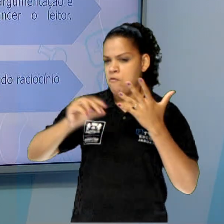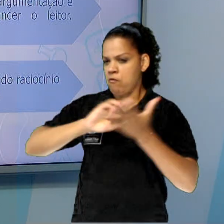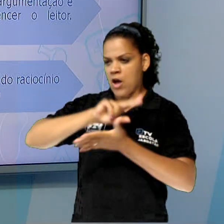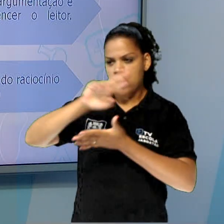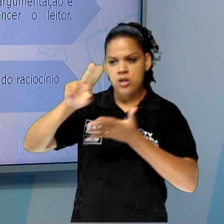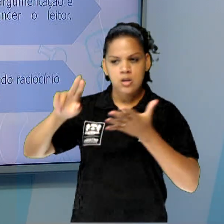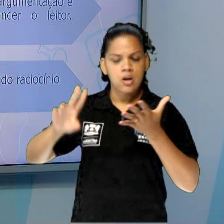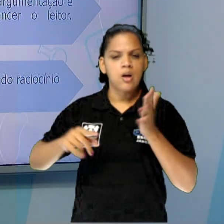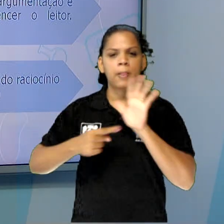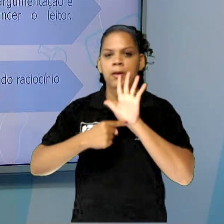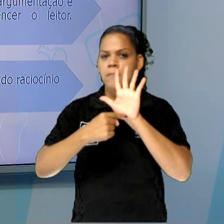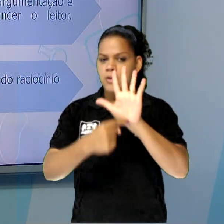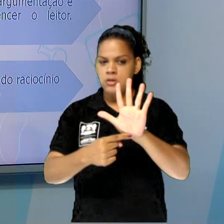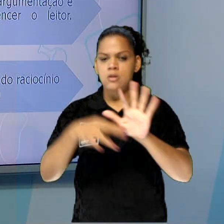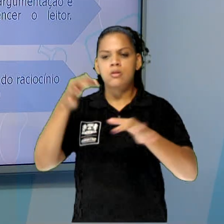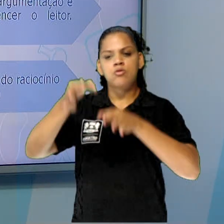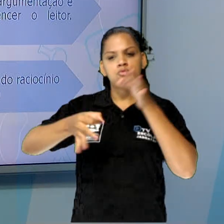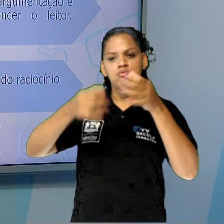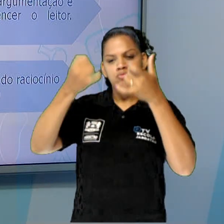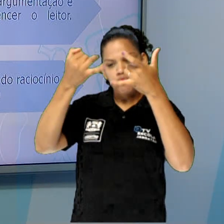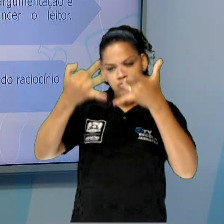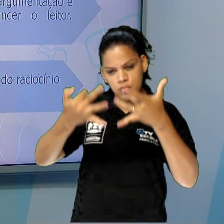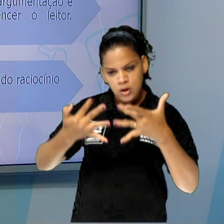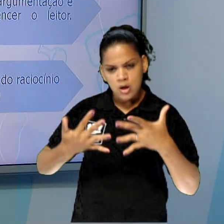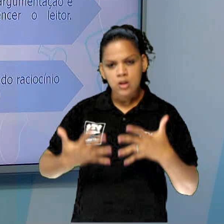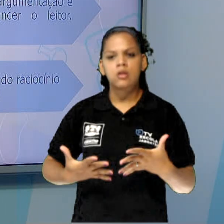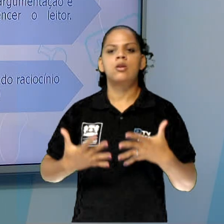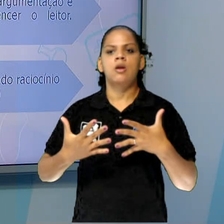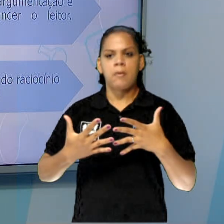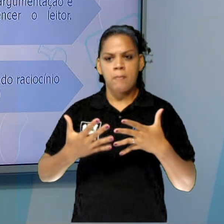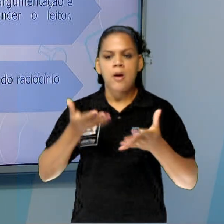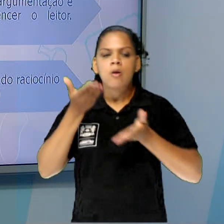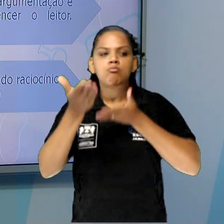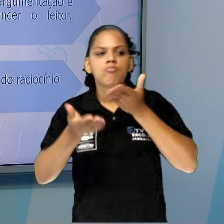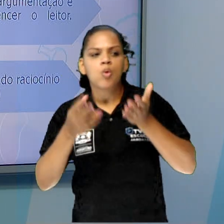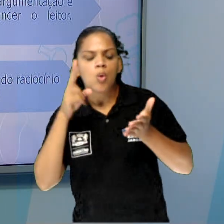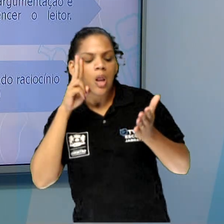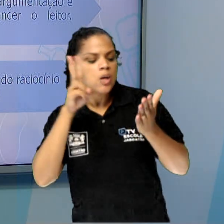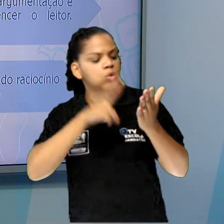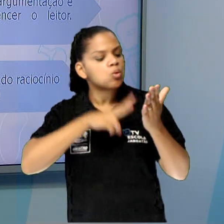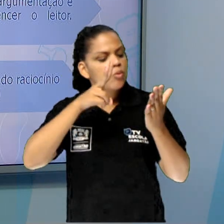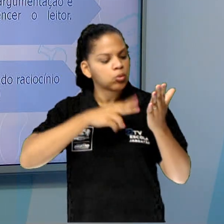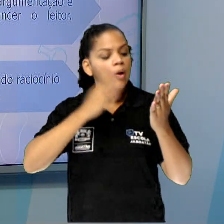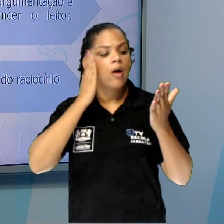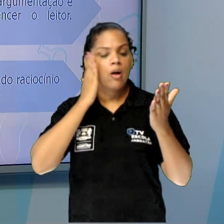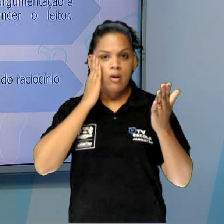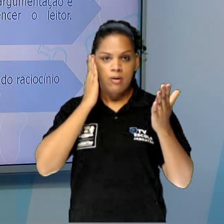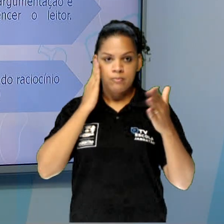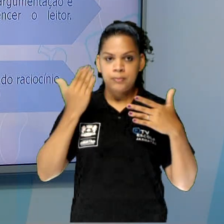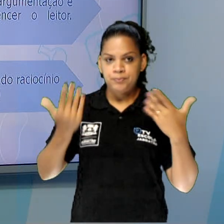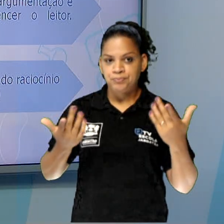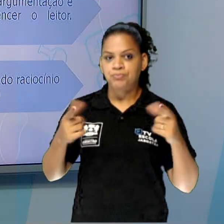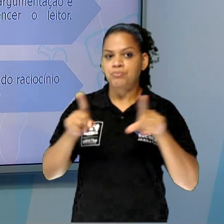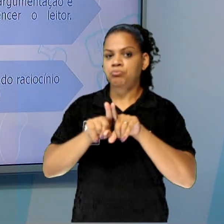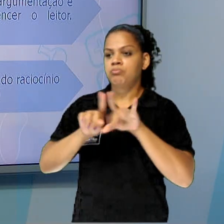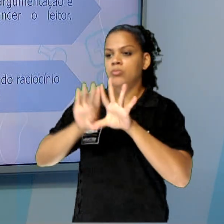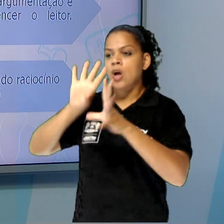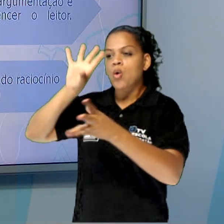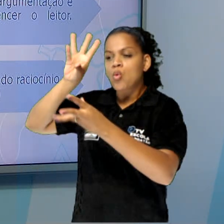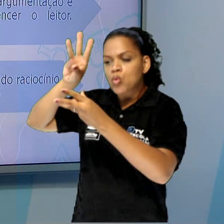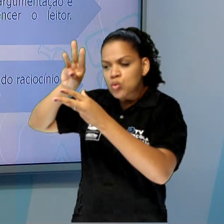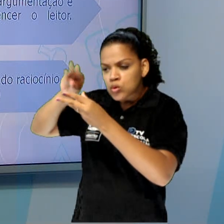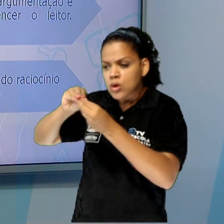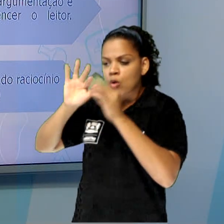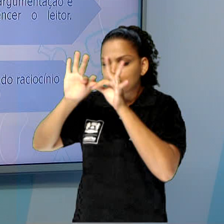apresenta justificativas para convencer o leitor, a questão da interpretação. Conclusão. No fim do texto, o autor faz